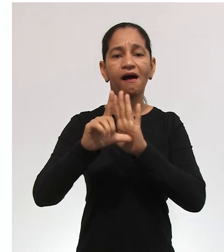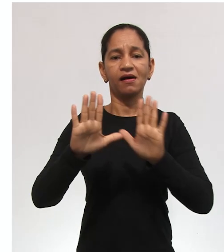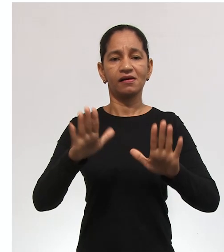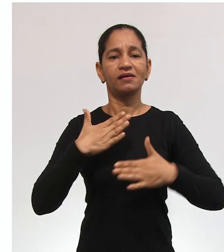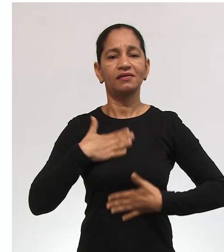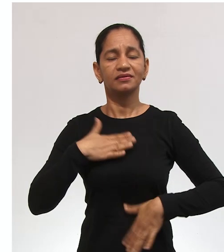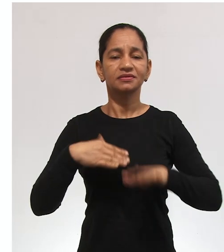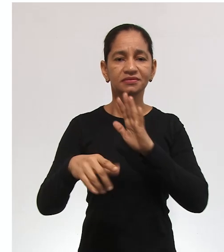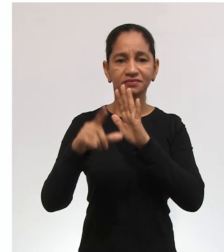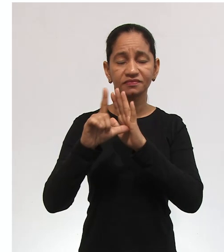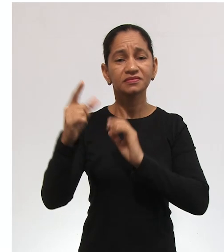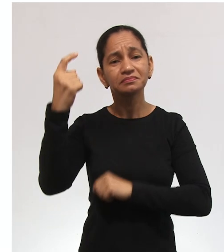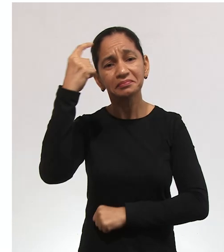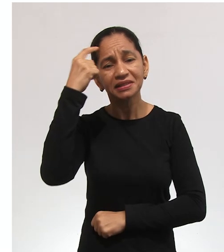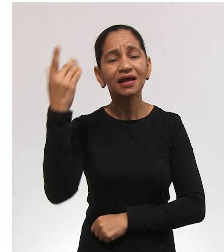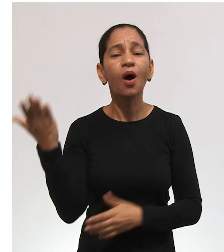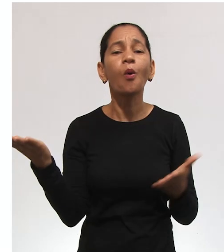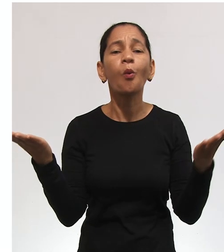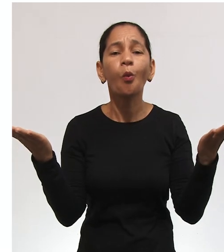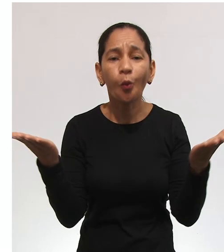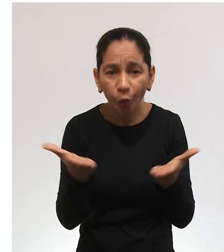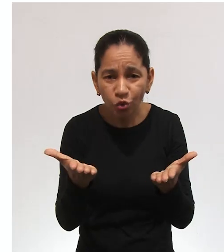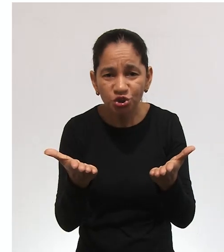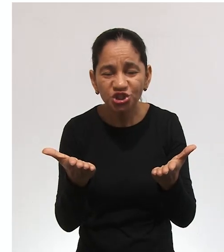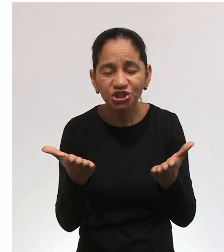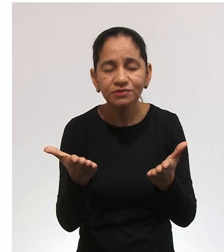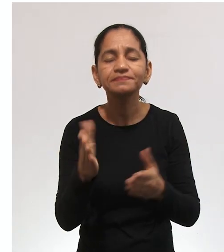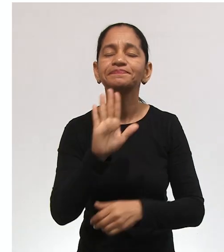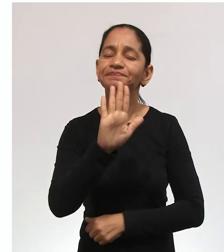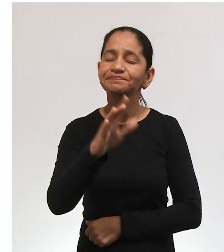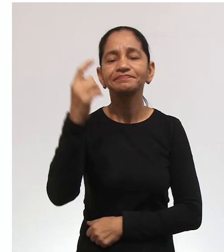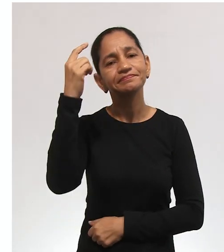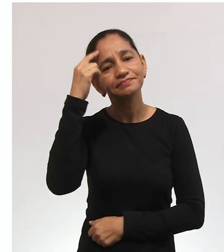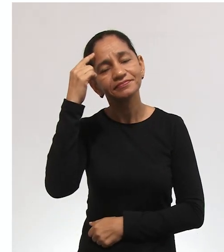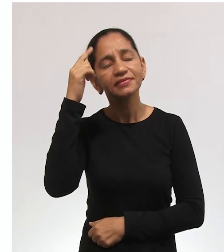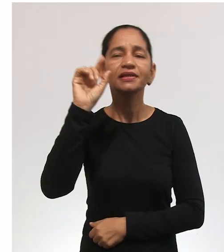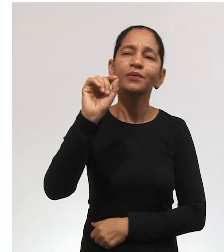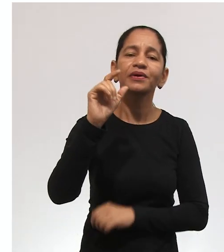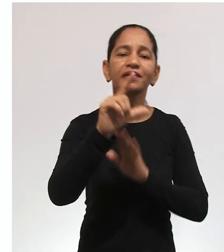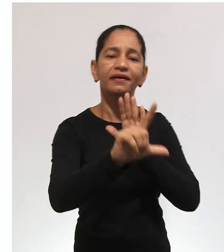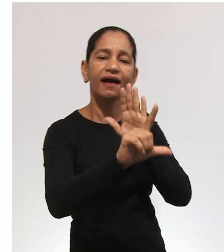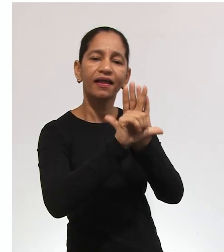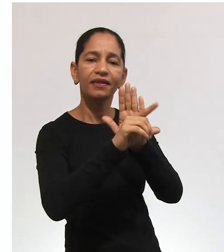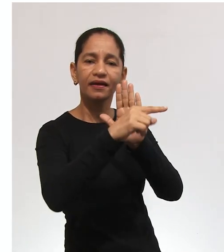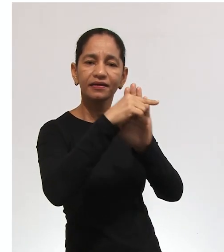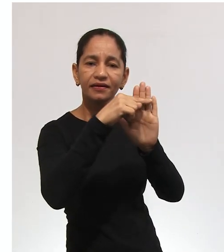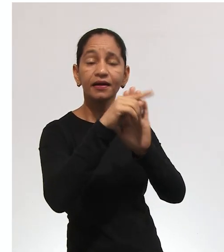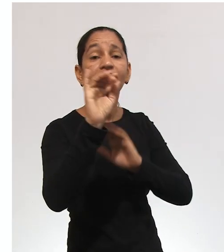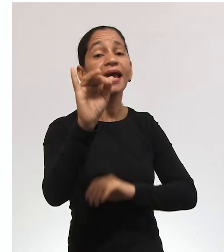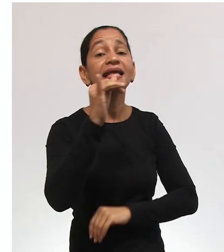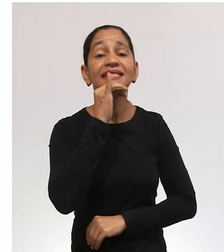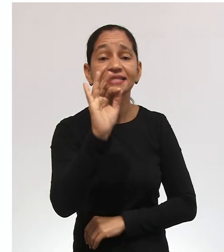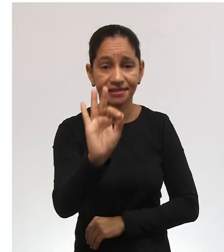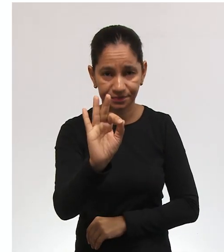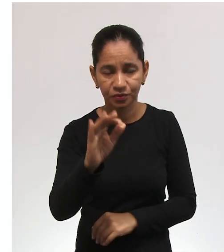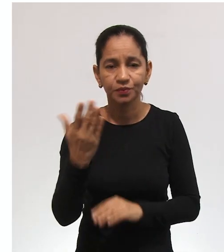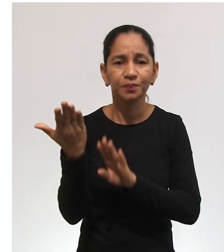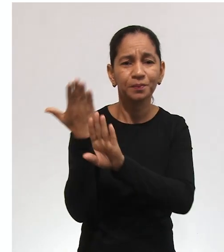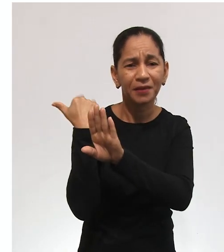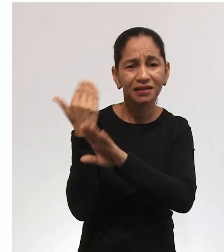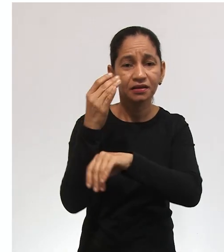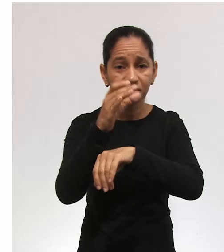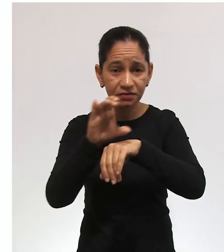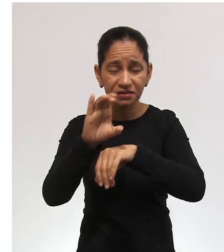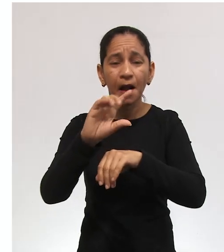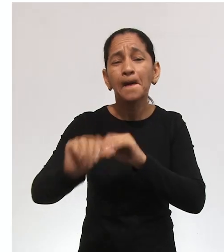no direito do trabalho como ele é hoje, a gente pode pensar em algumas legislações que antecederam. Por exemplo, lá no Código